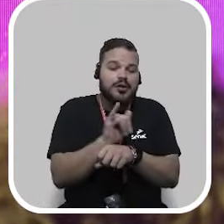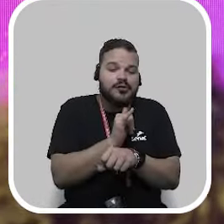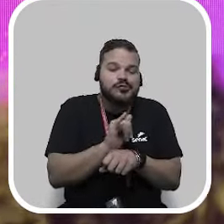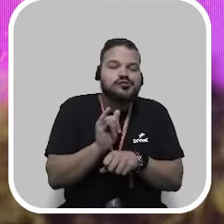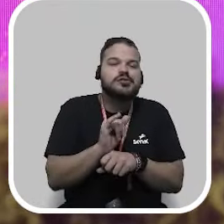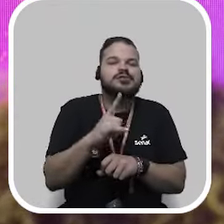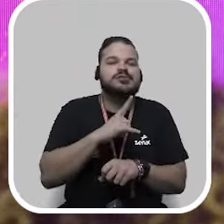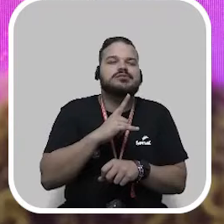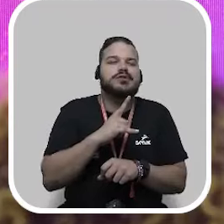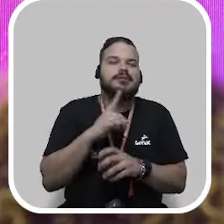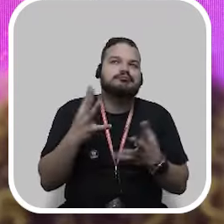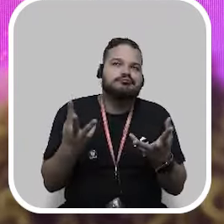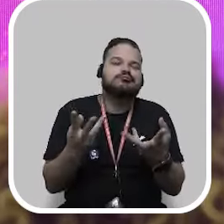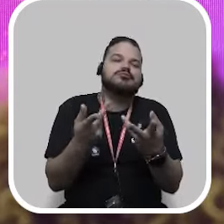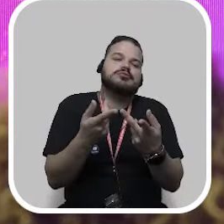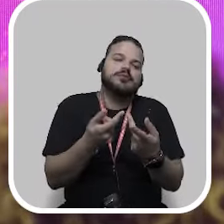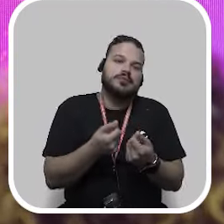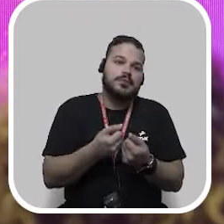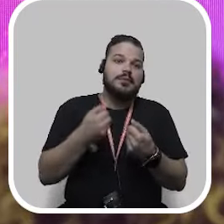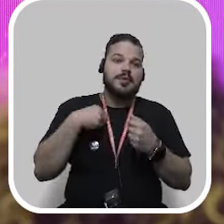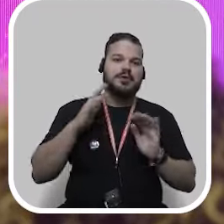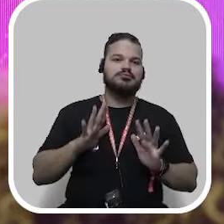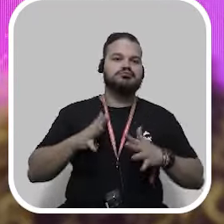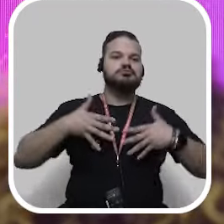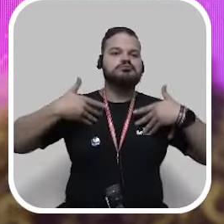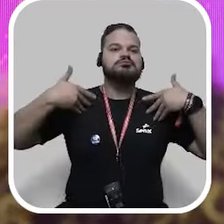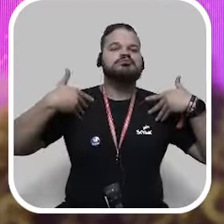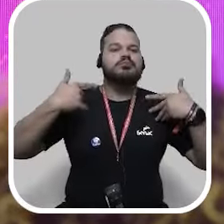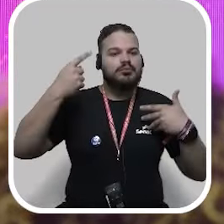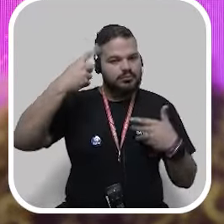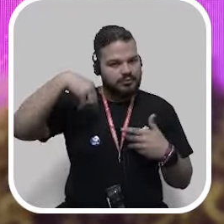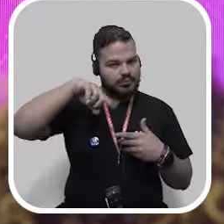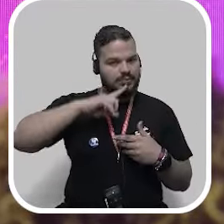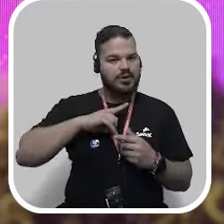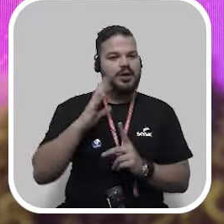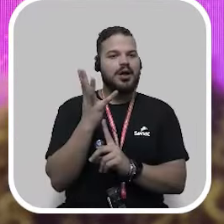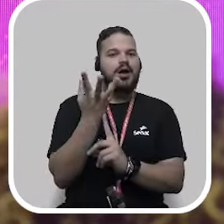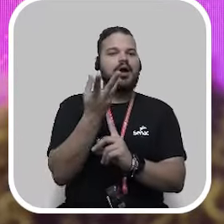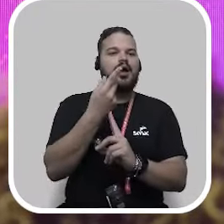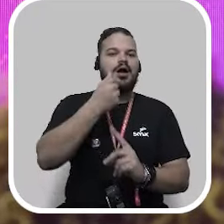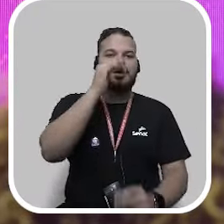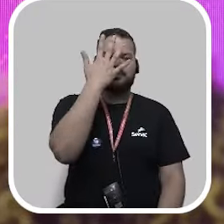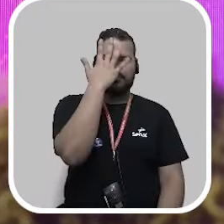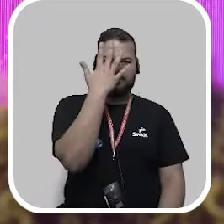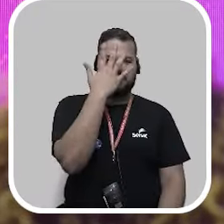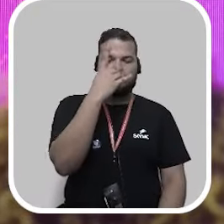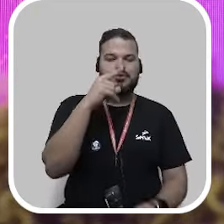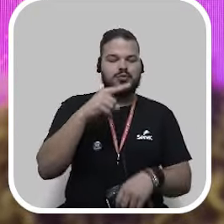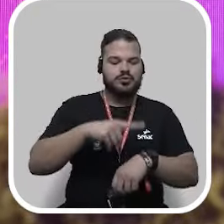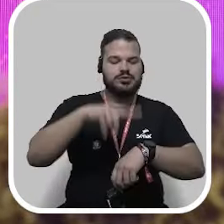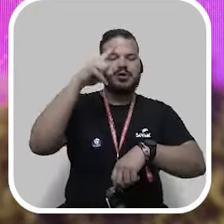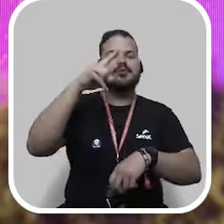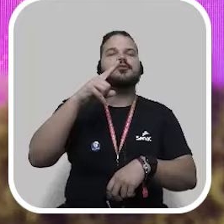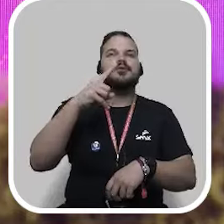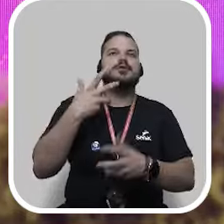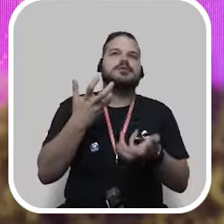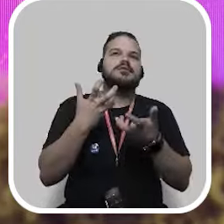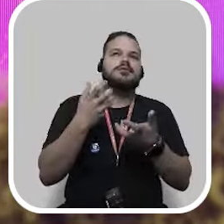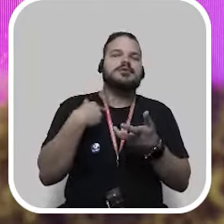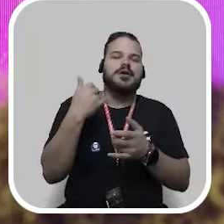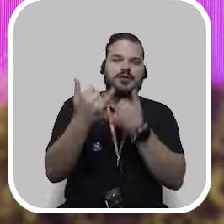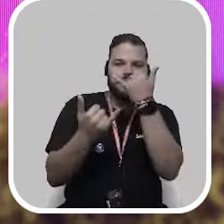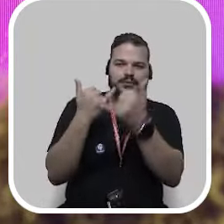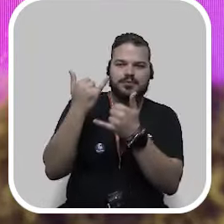maravilhosa mas ela é para enaltecer a nossa arte carnavalesca então o tempo todo se eu quiser fazer uma